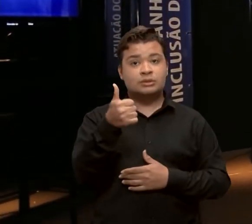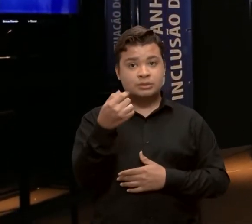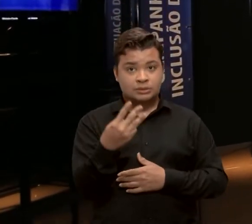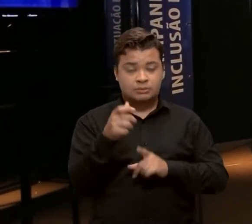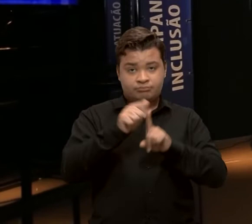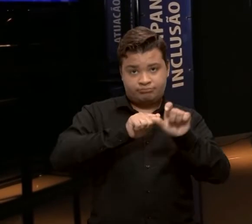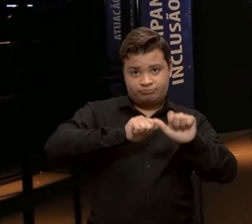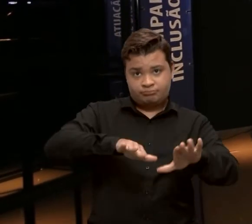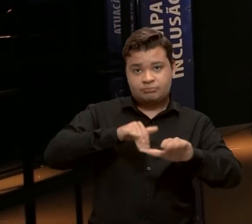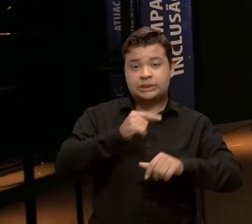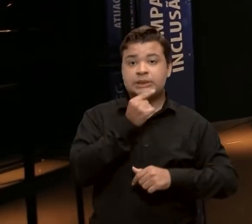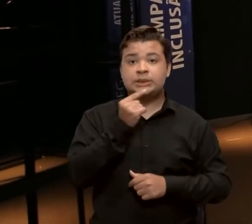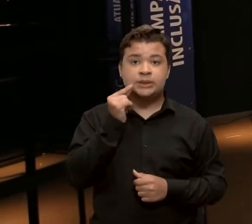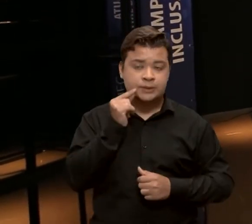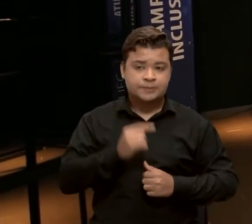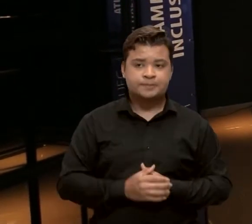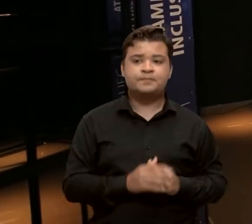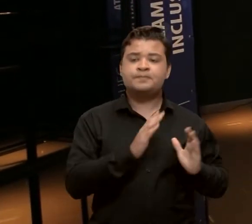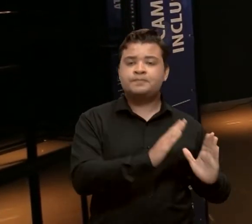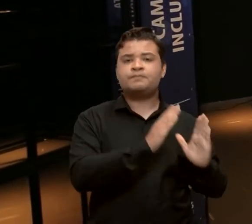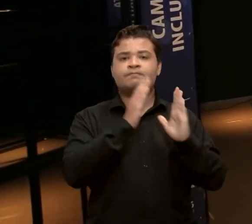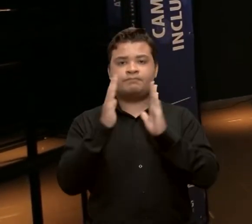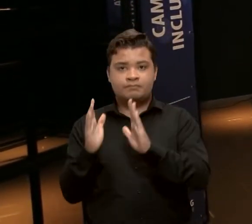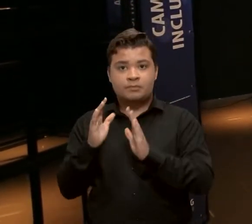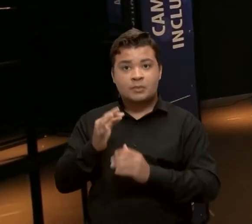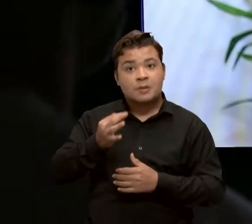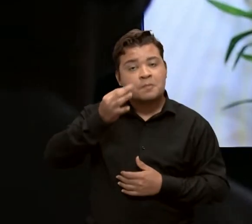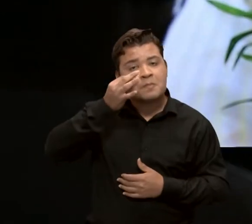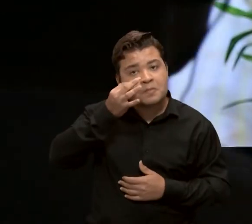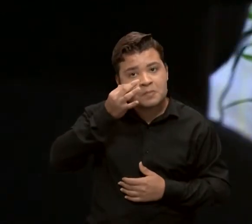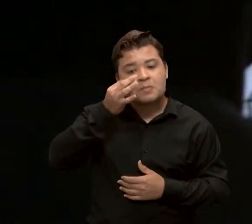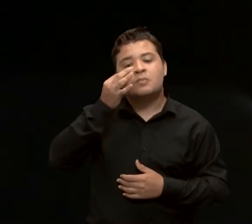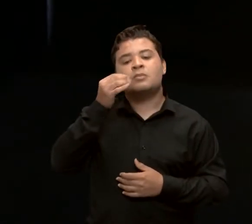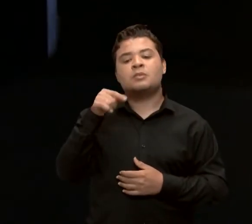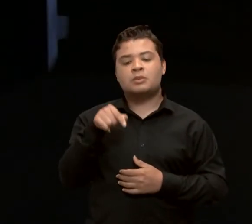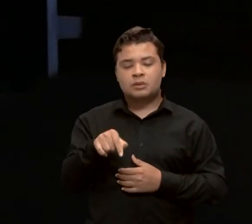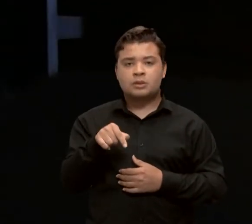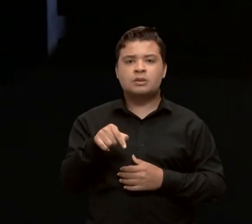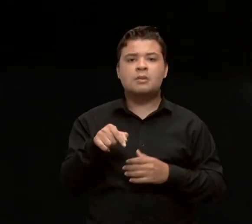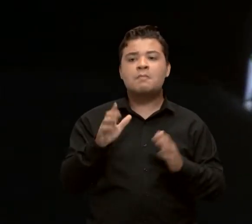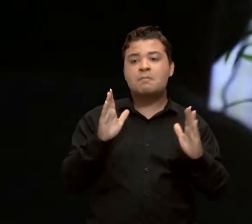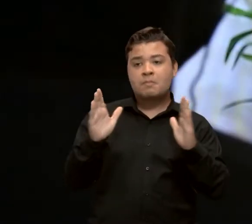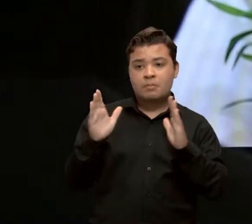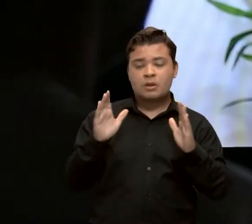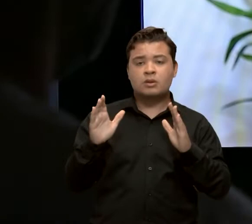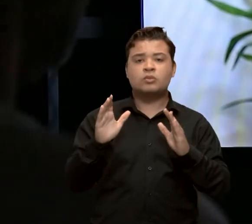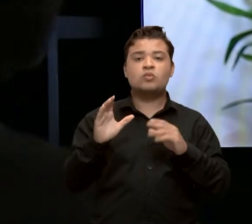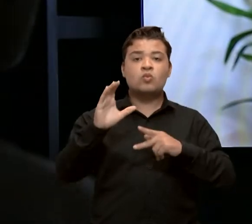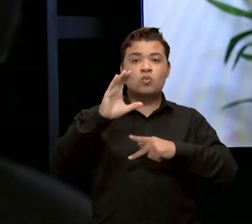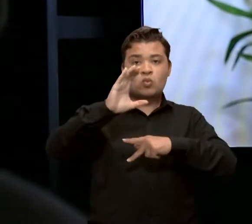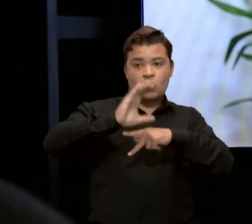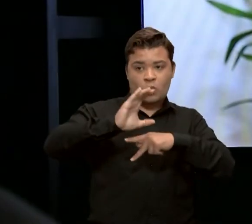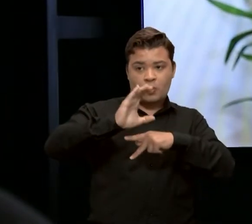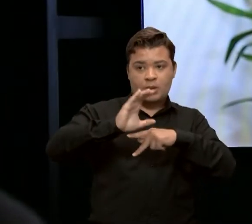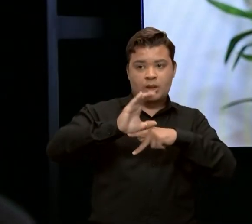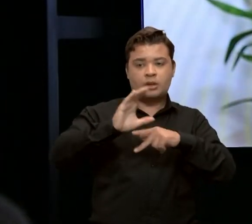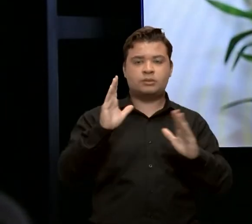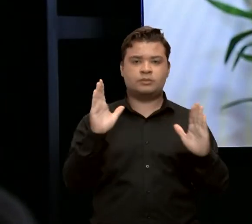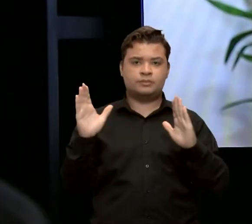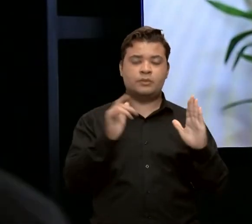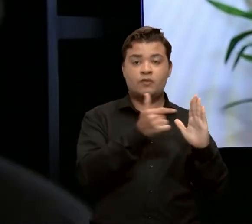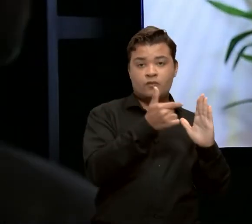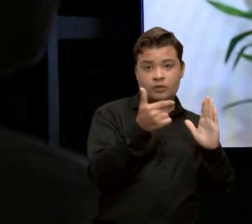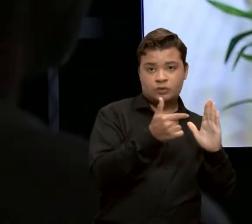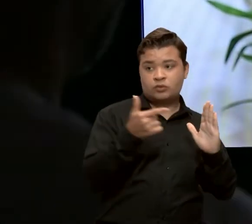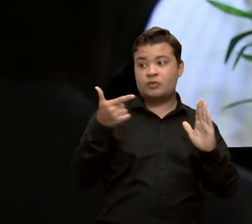segunda fase presencial da exposição vai ser realizada durante o Compex, entre os dias 22 e 25